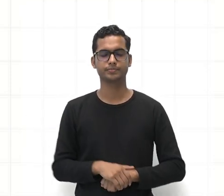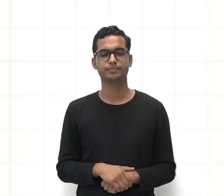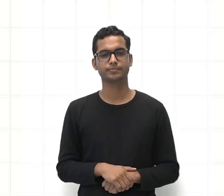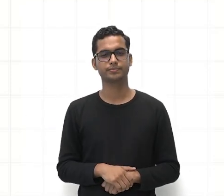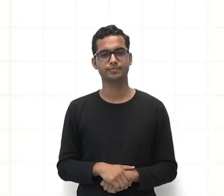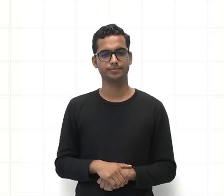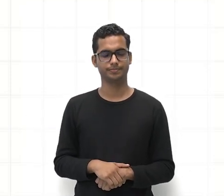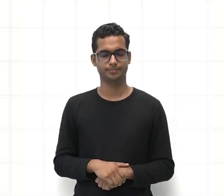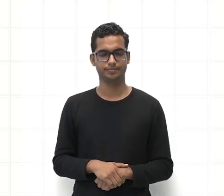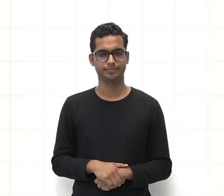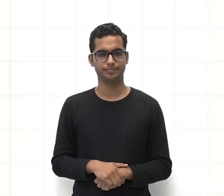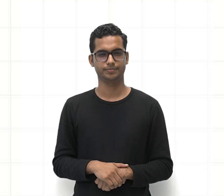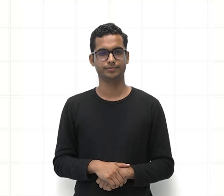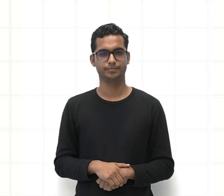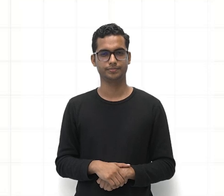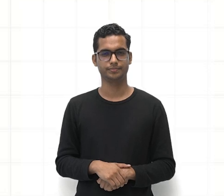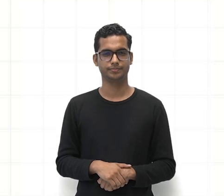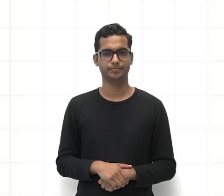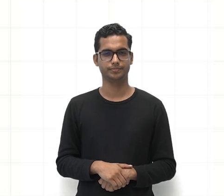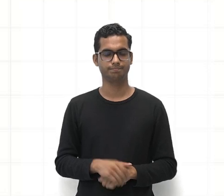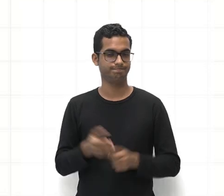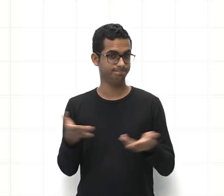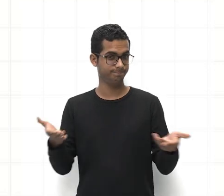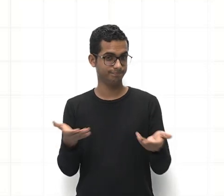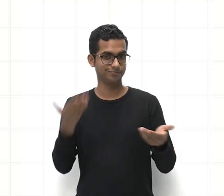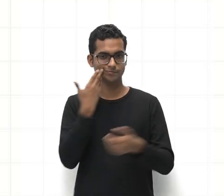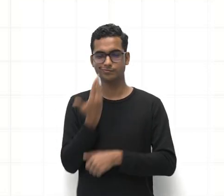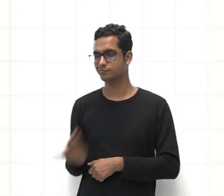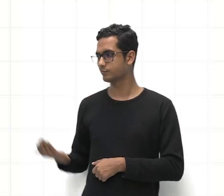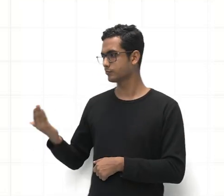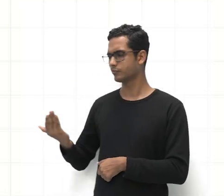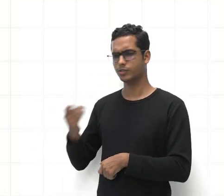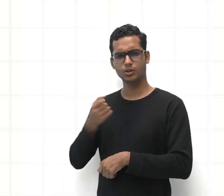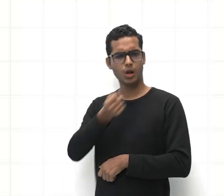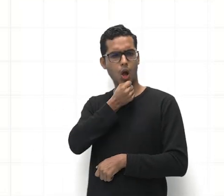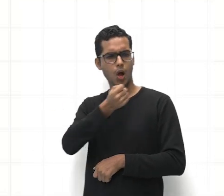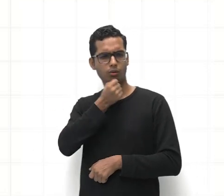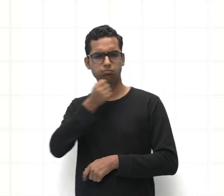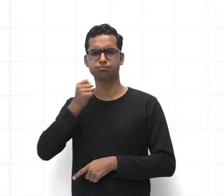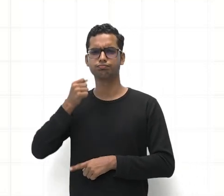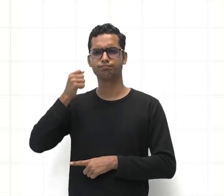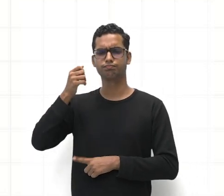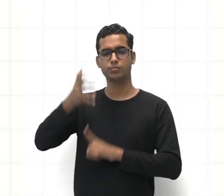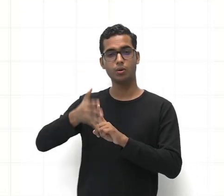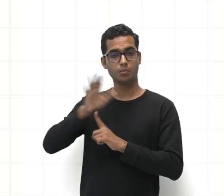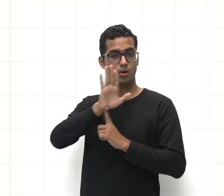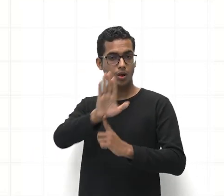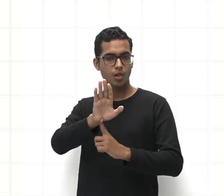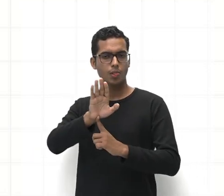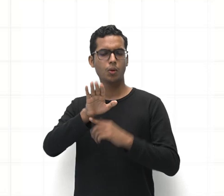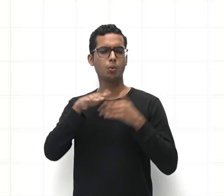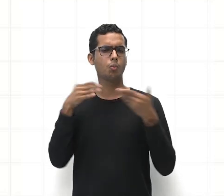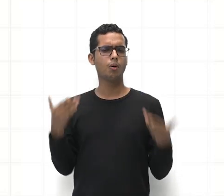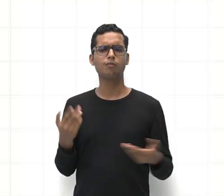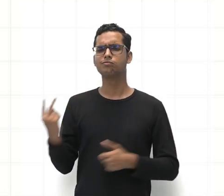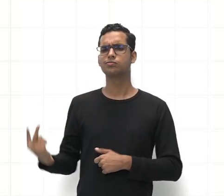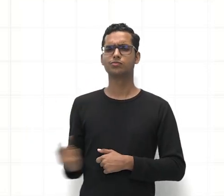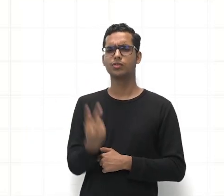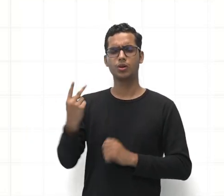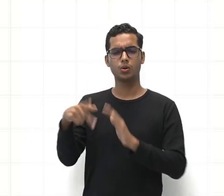com a reportagem, qual será o valor do gás de cozinha após o reajuste do preço? Muito bem. Então,